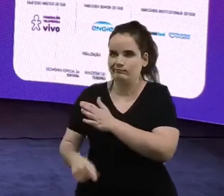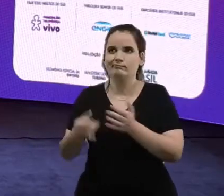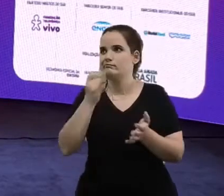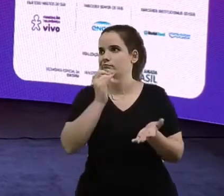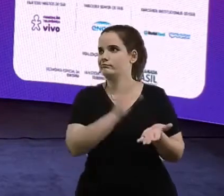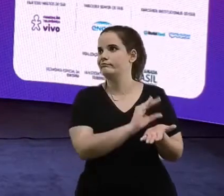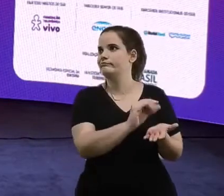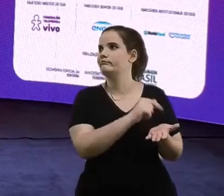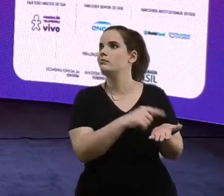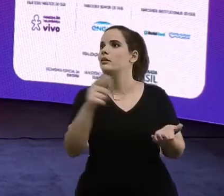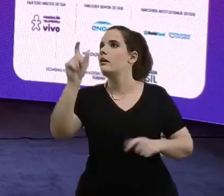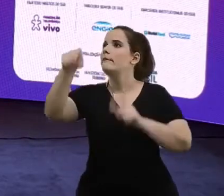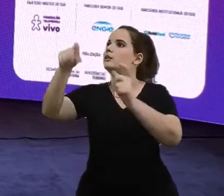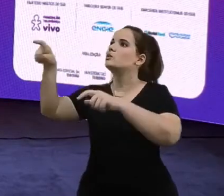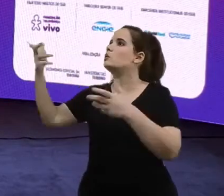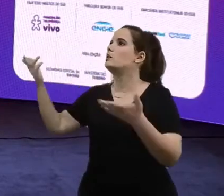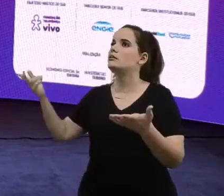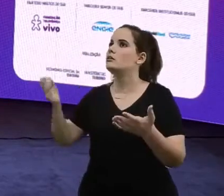sobre